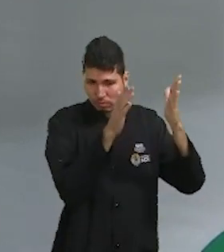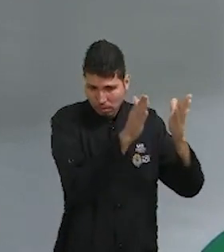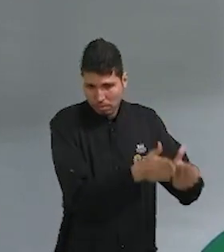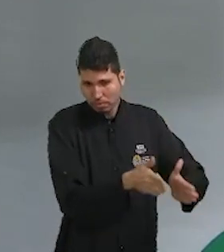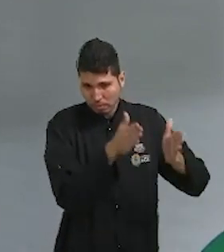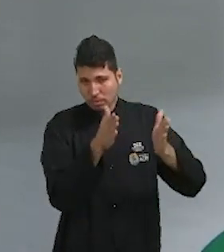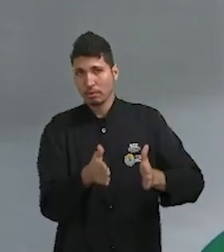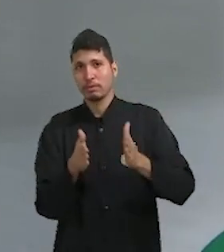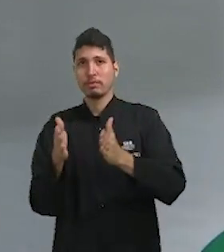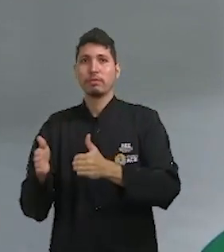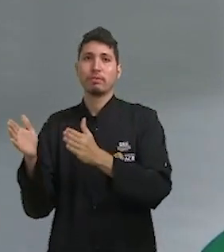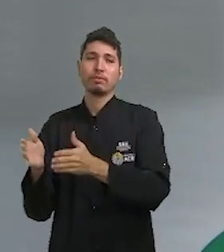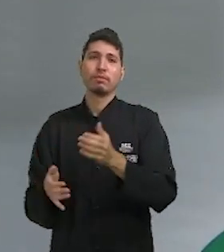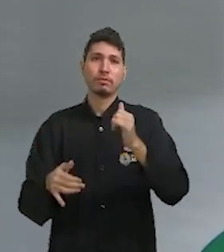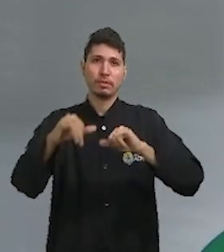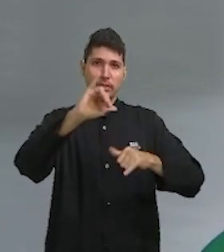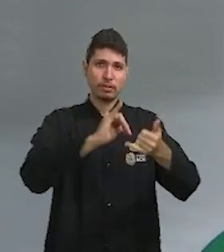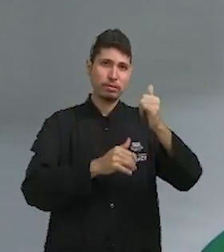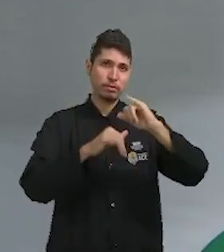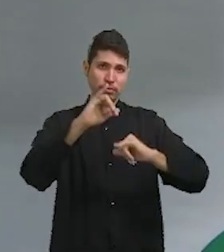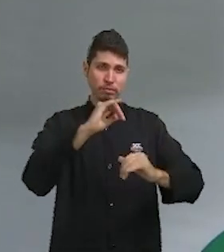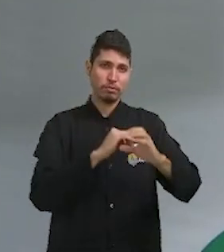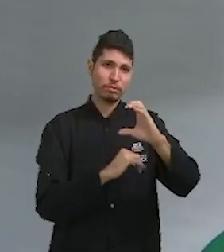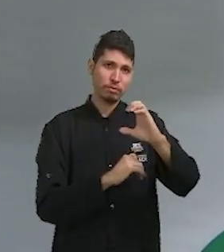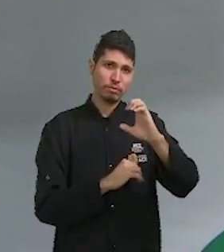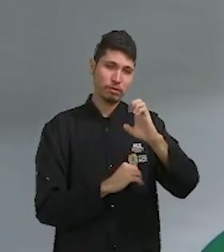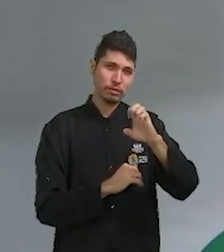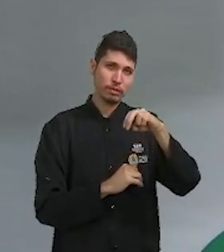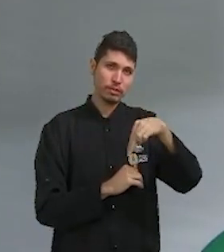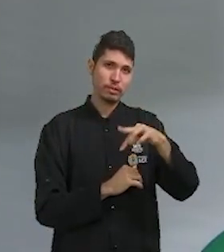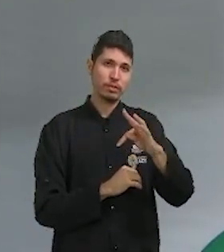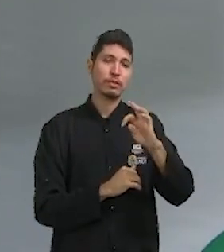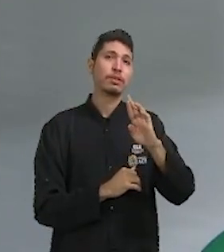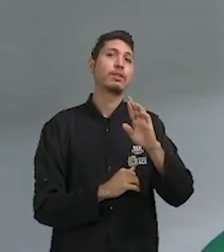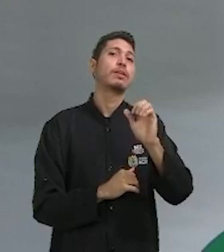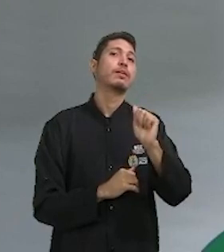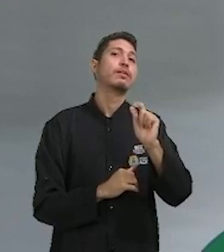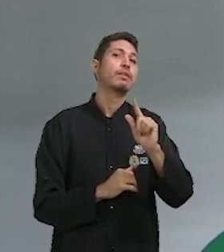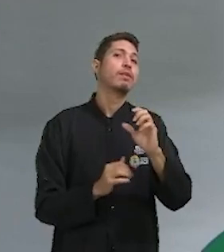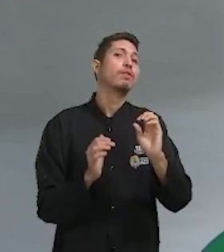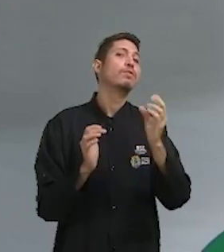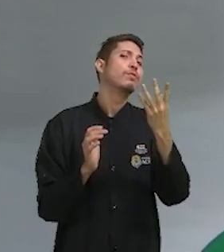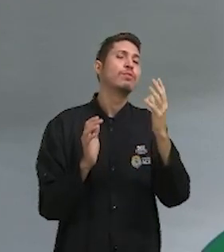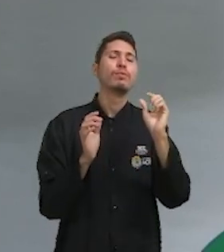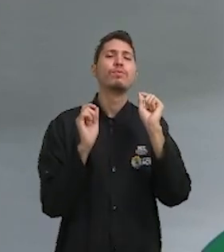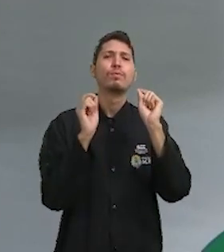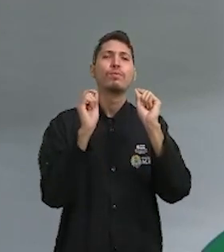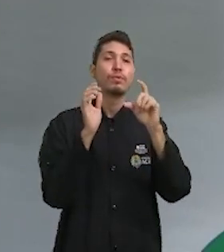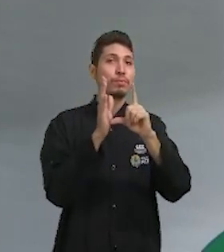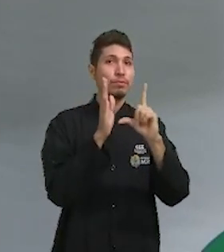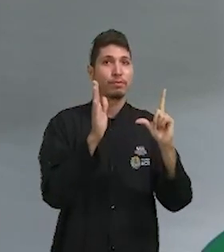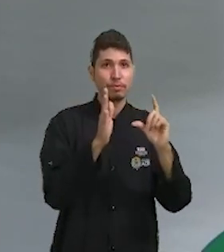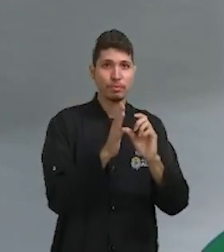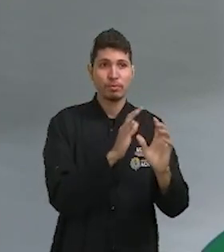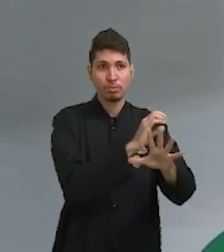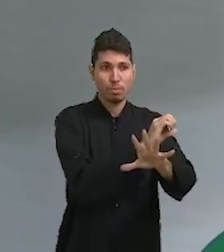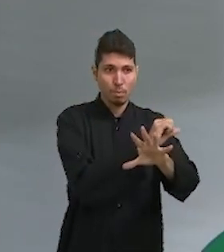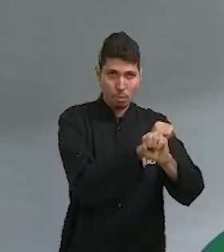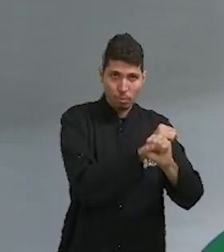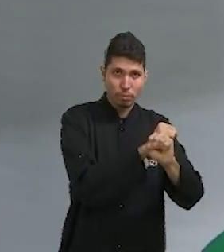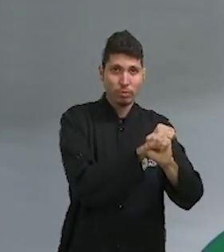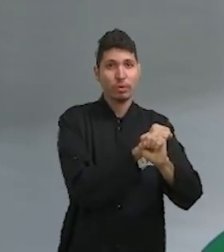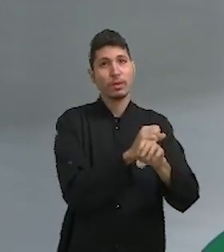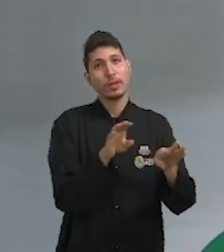Na reação química central, aconteceu as duas coisas. Aconteceu a oxidação e a